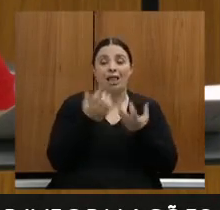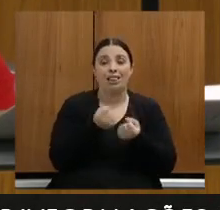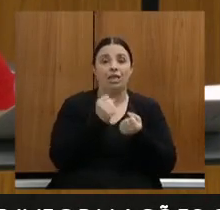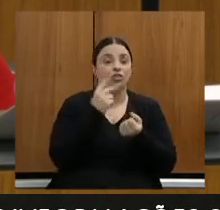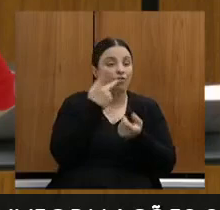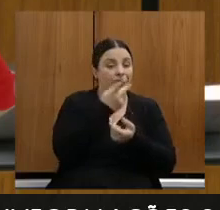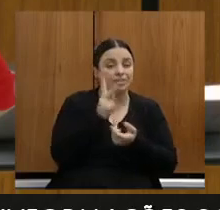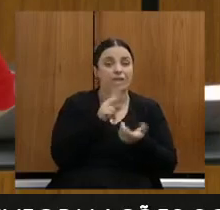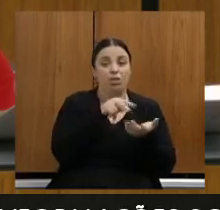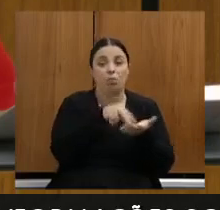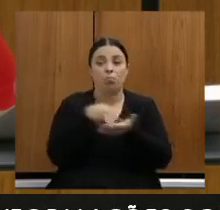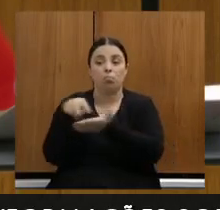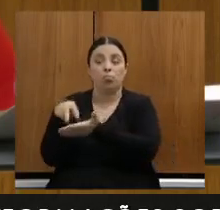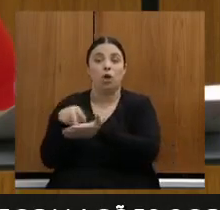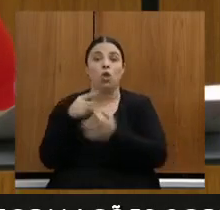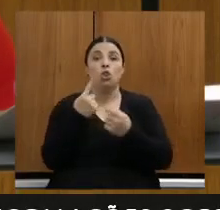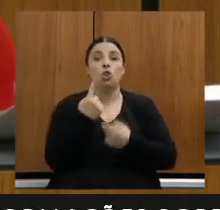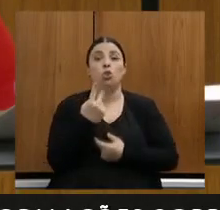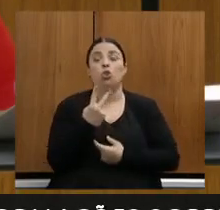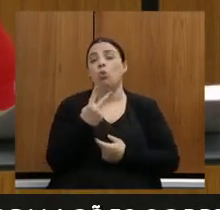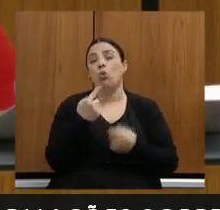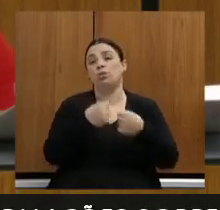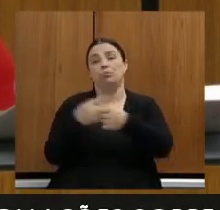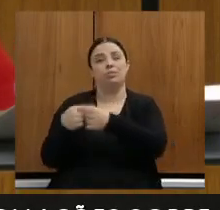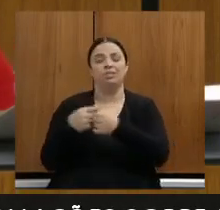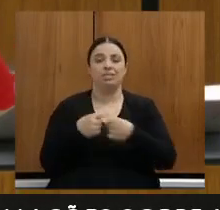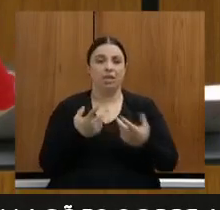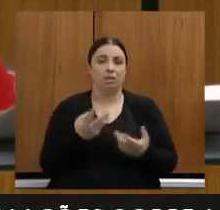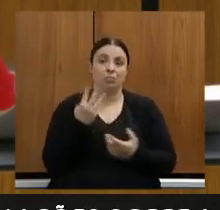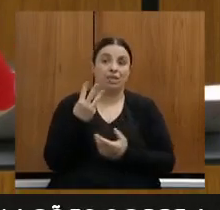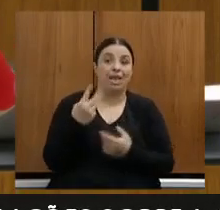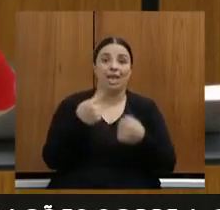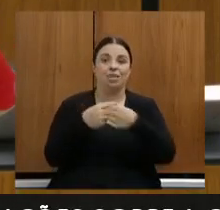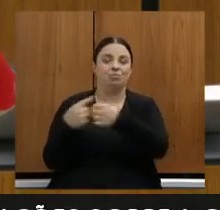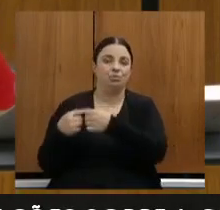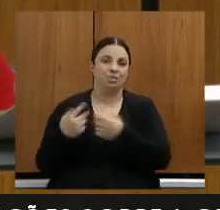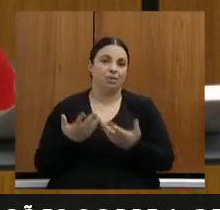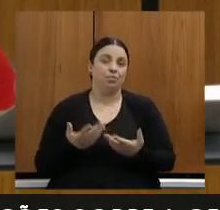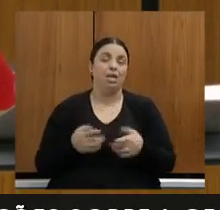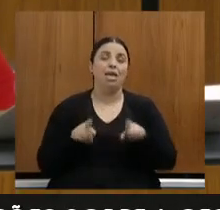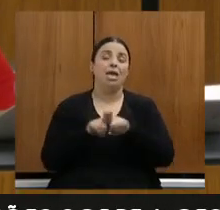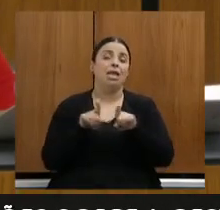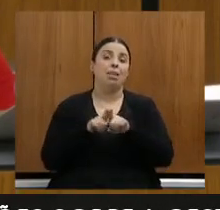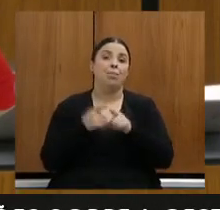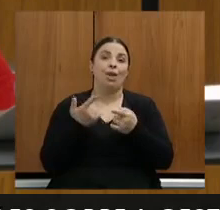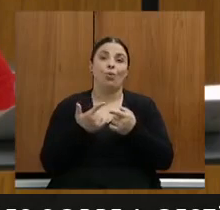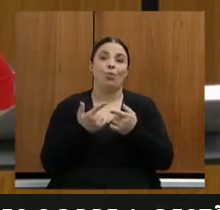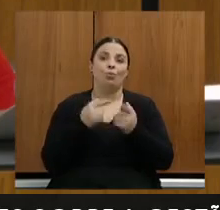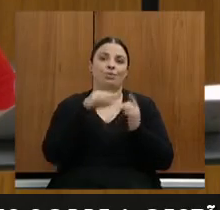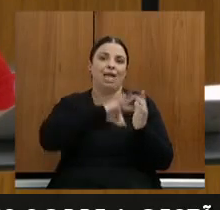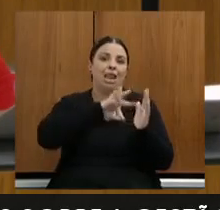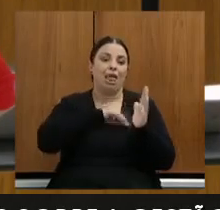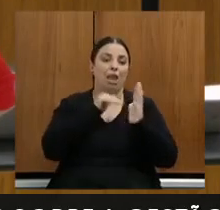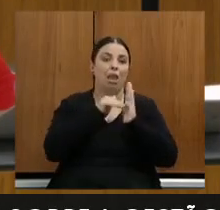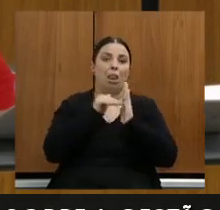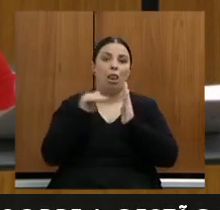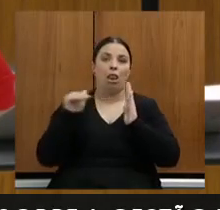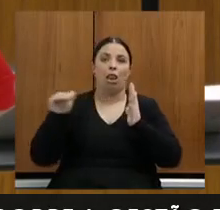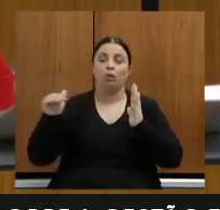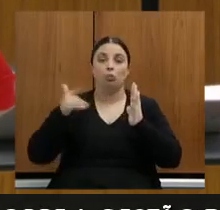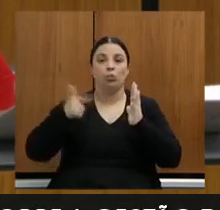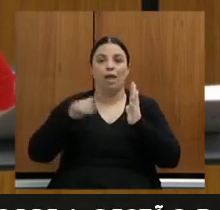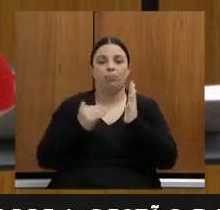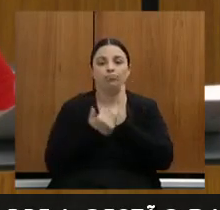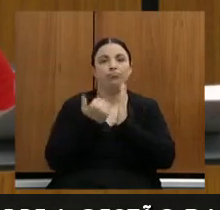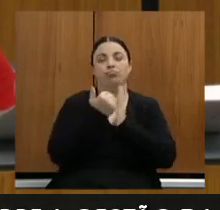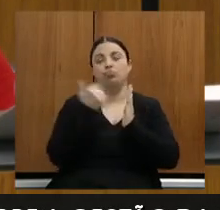se ah e também tem promoção na carreira a valorização do Servidor efetivo é um passo importante para a prestação de um